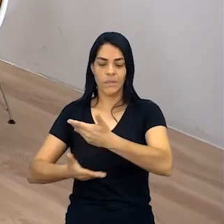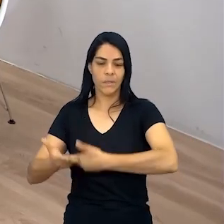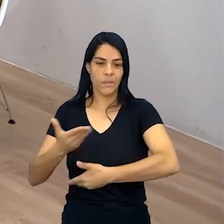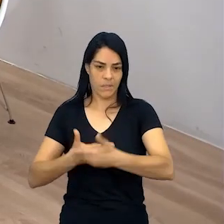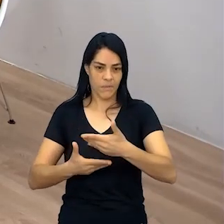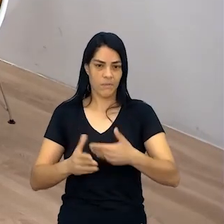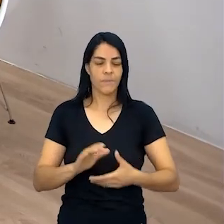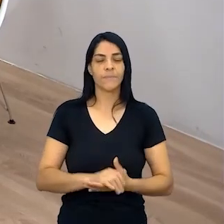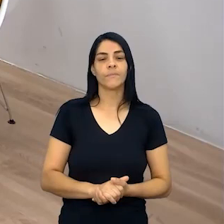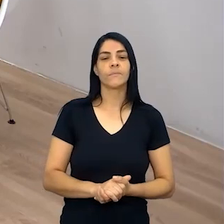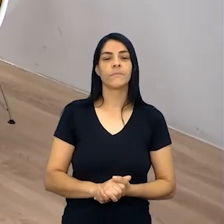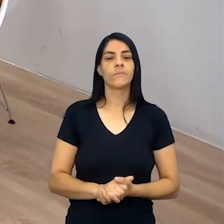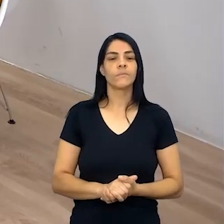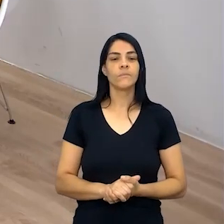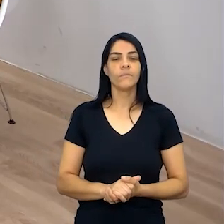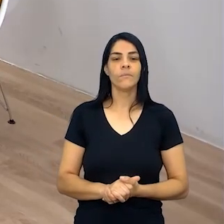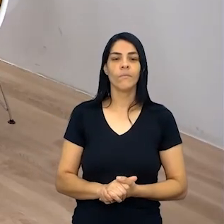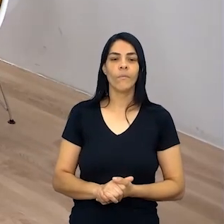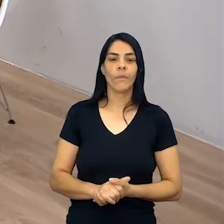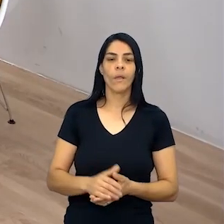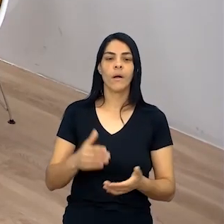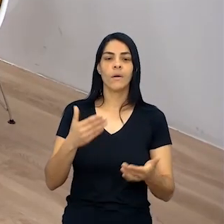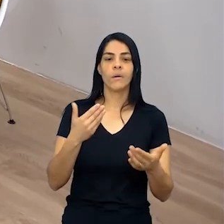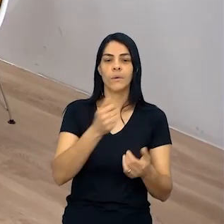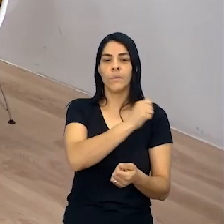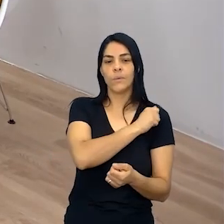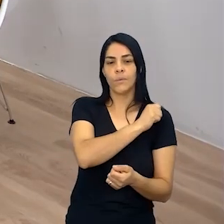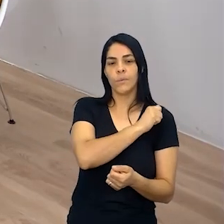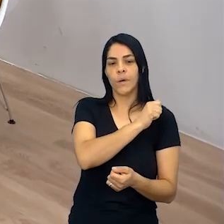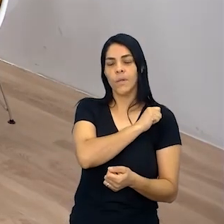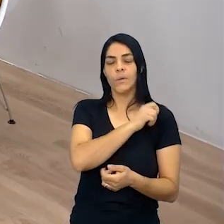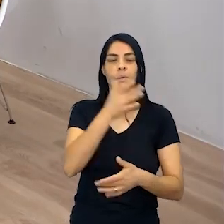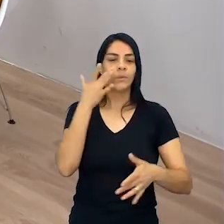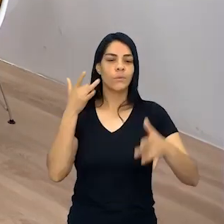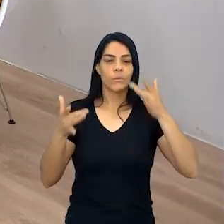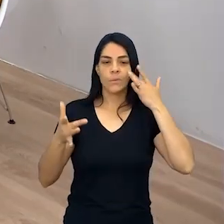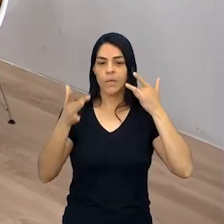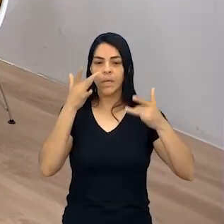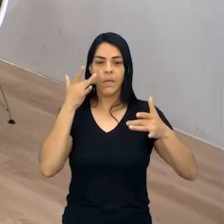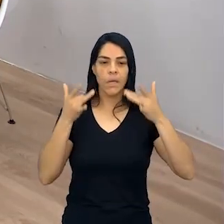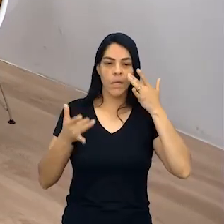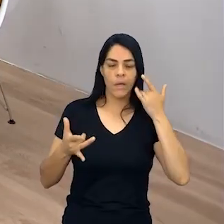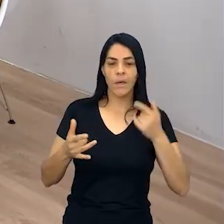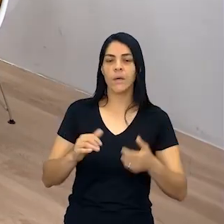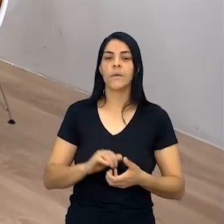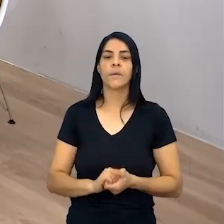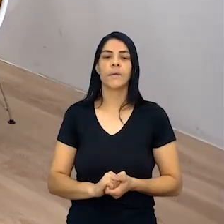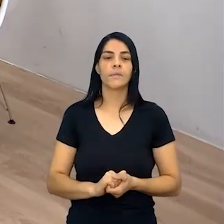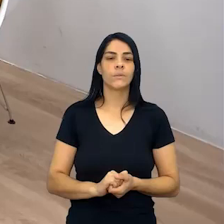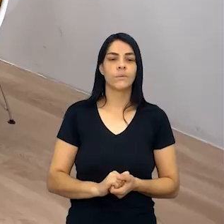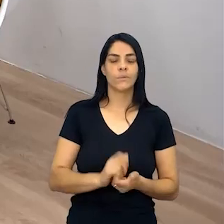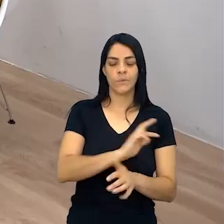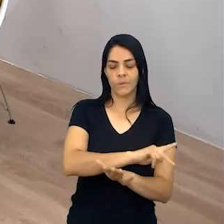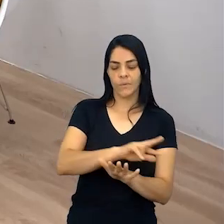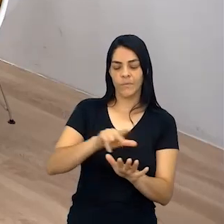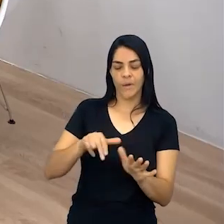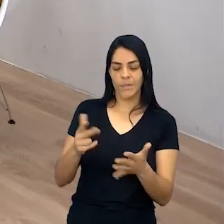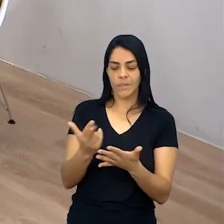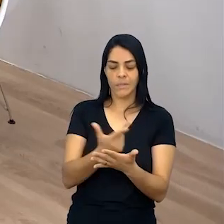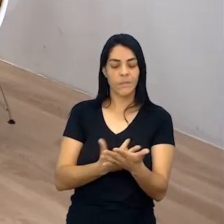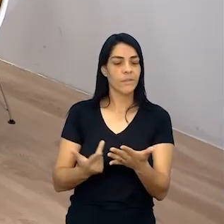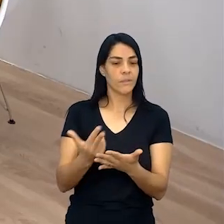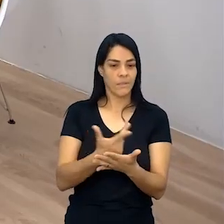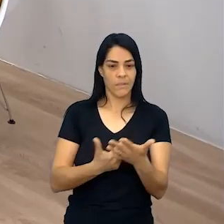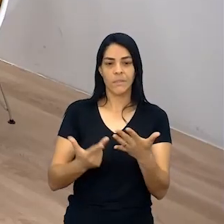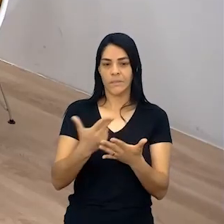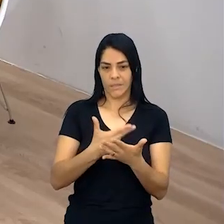as metodologias ativas, né? Partindo do aluno ali, a partir do momento que você vai fazer um teatro, né? Vai trabalhar com as artes visuais, desenhos interativos,